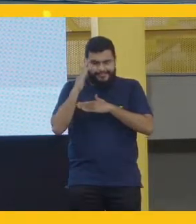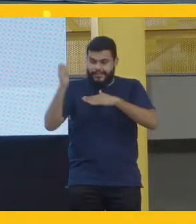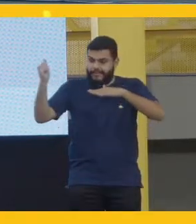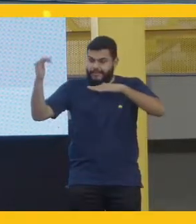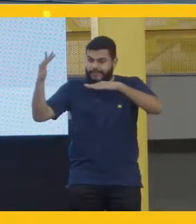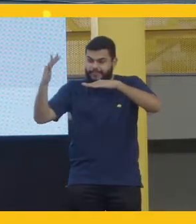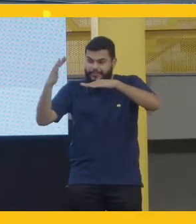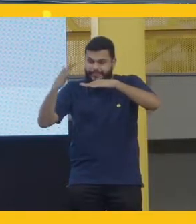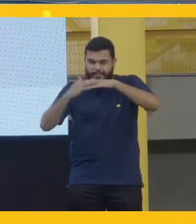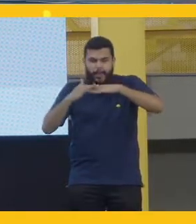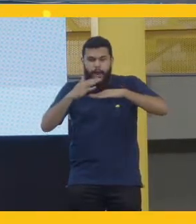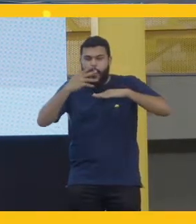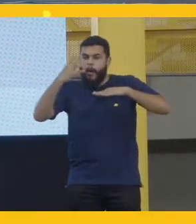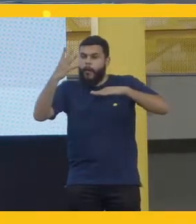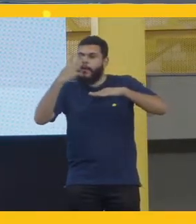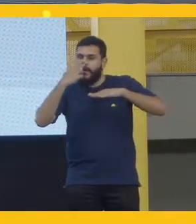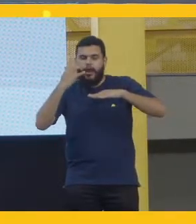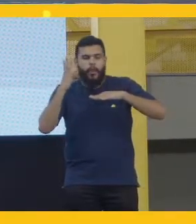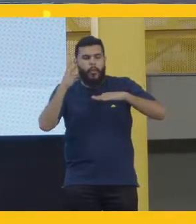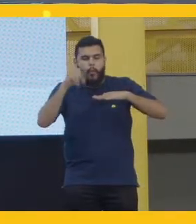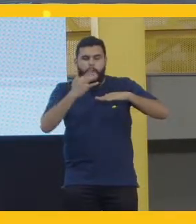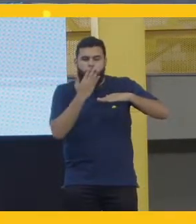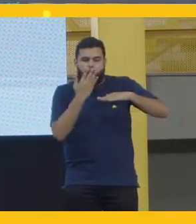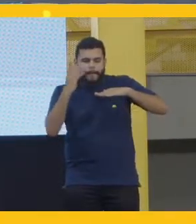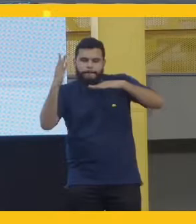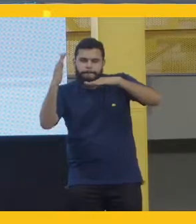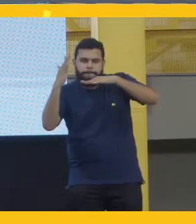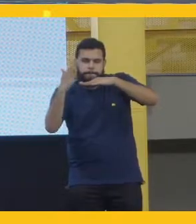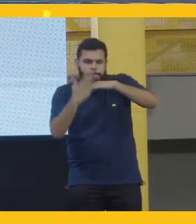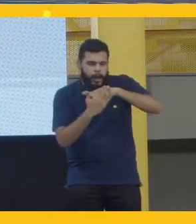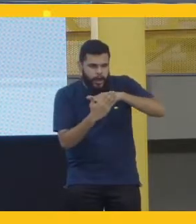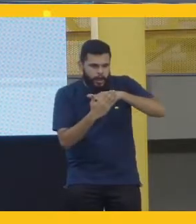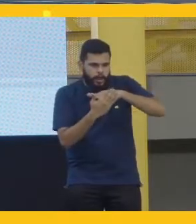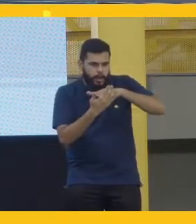fala, azul.